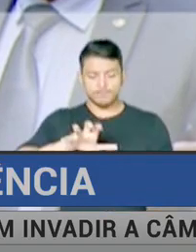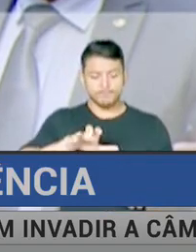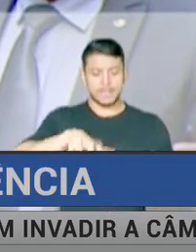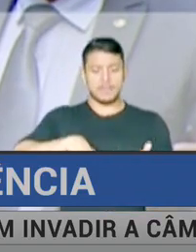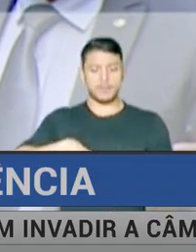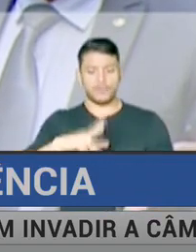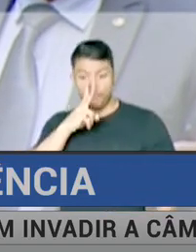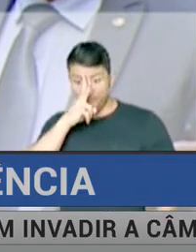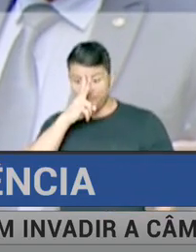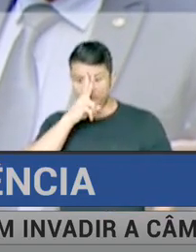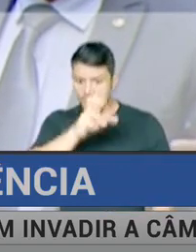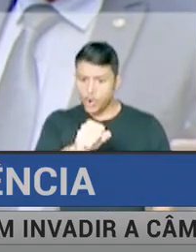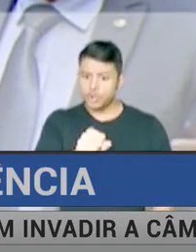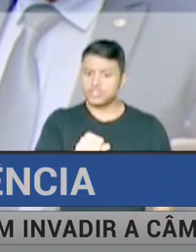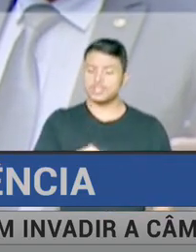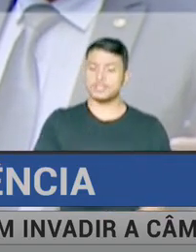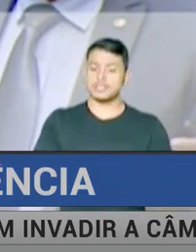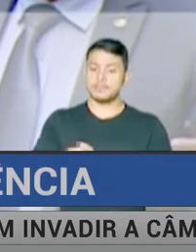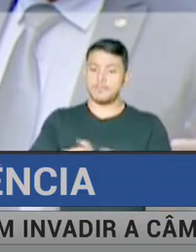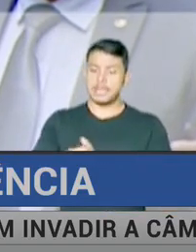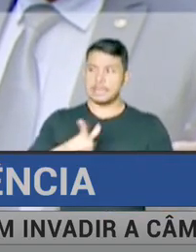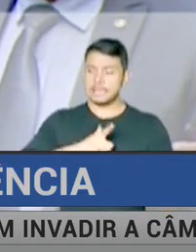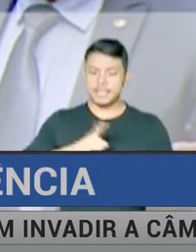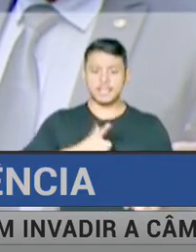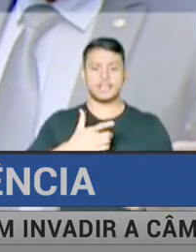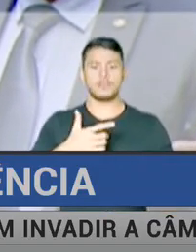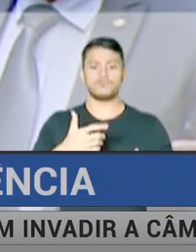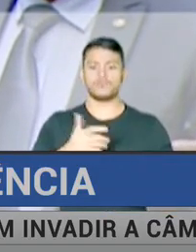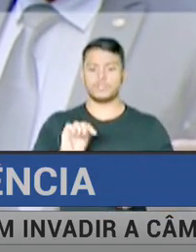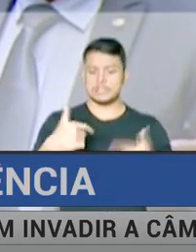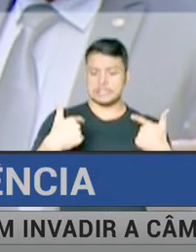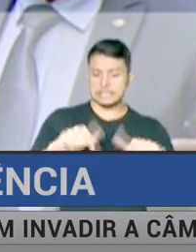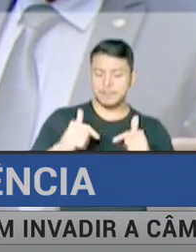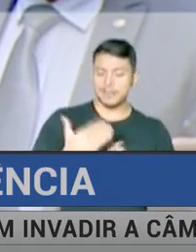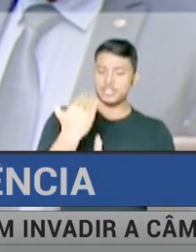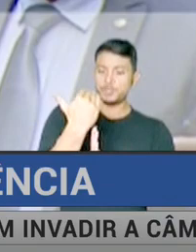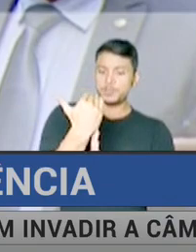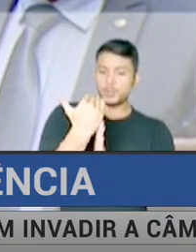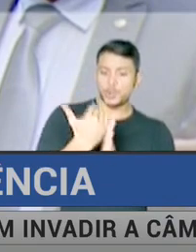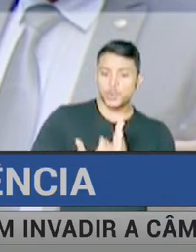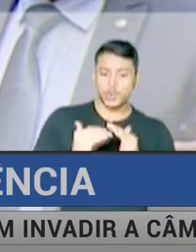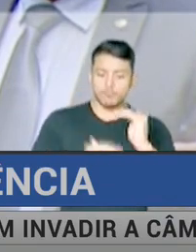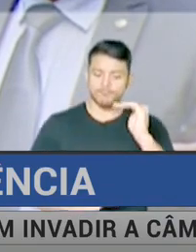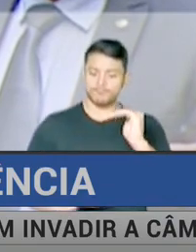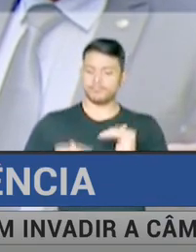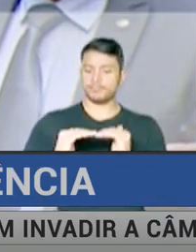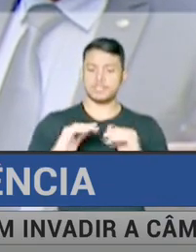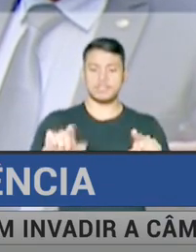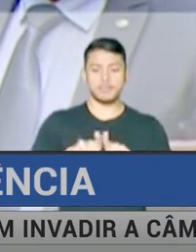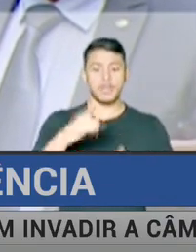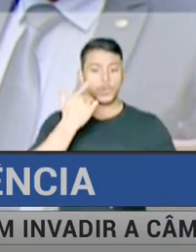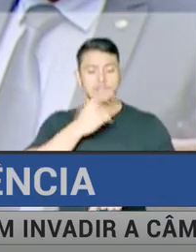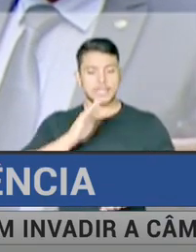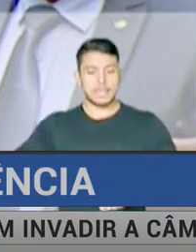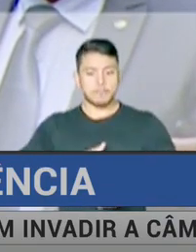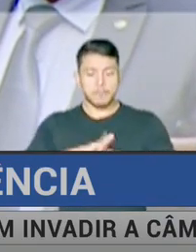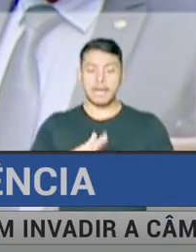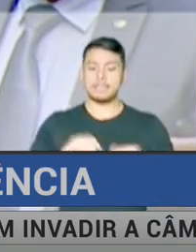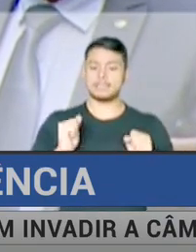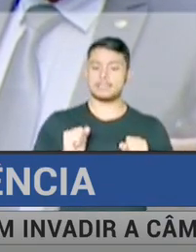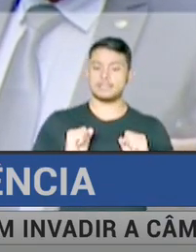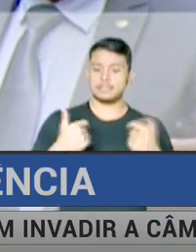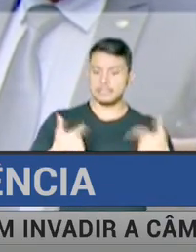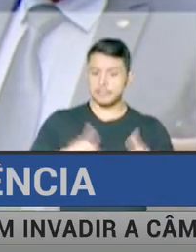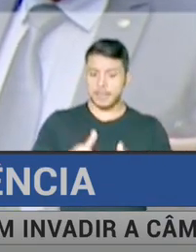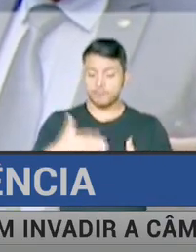uma agenda que, de fato, reduza as desigualdades, reduza a pobreza nesse país e volte a gerar emprego. Muito